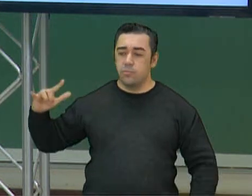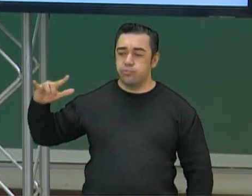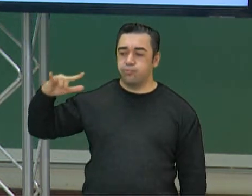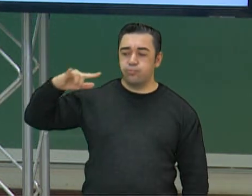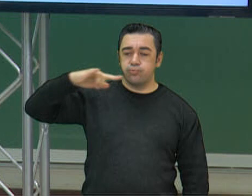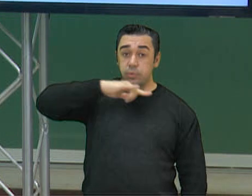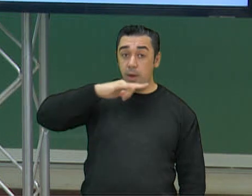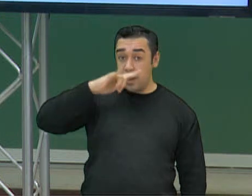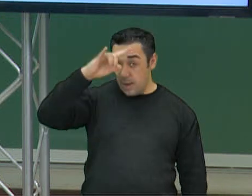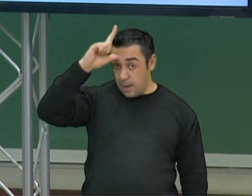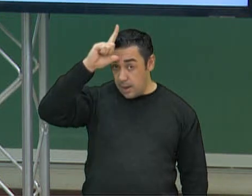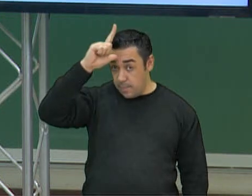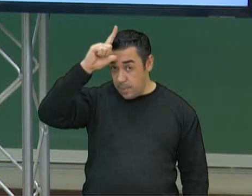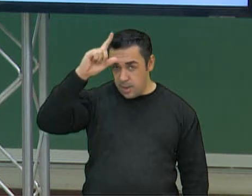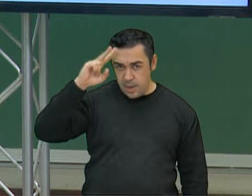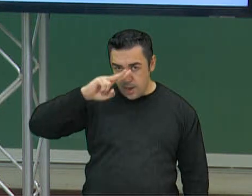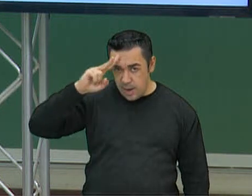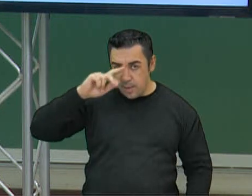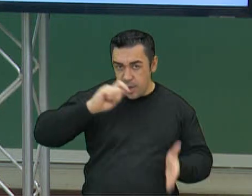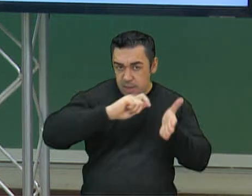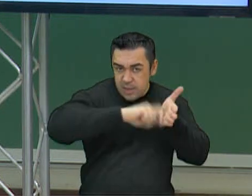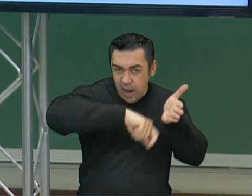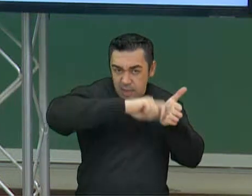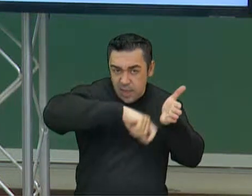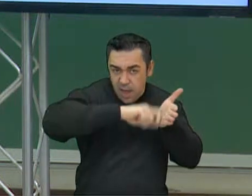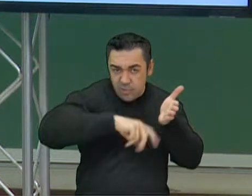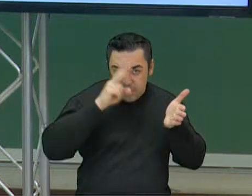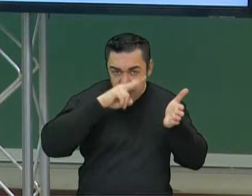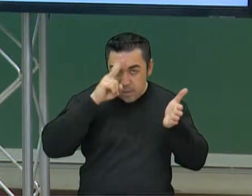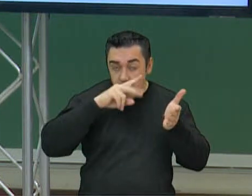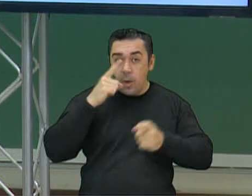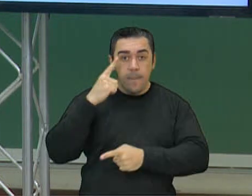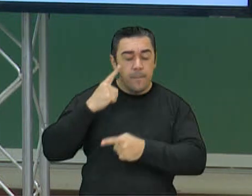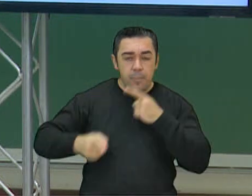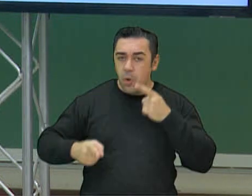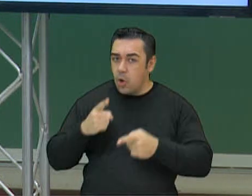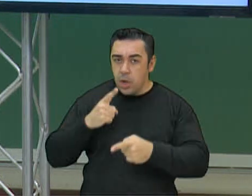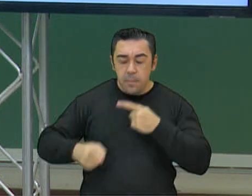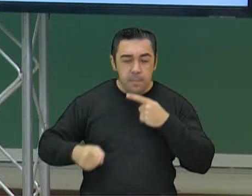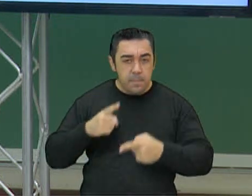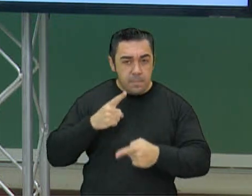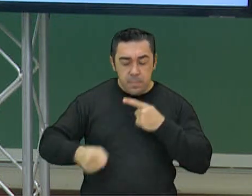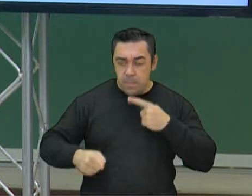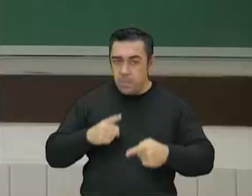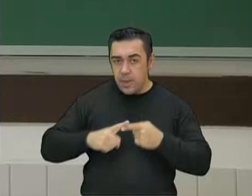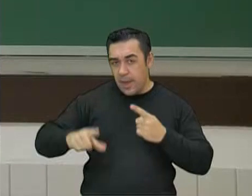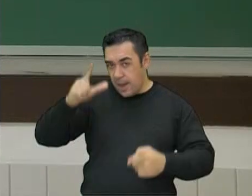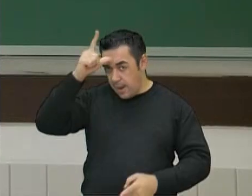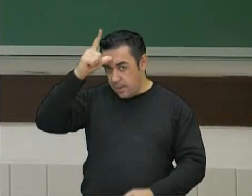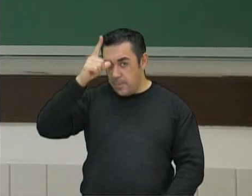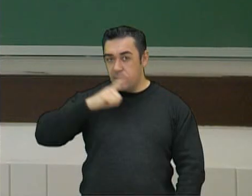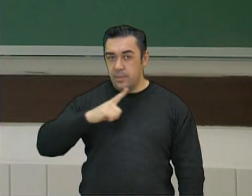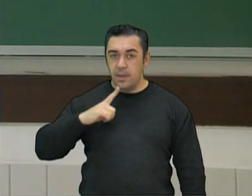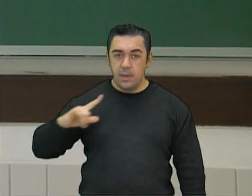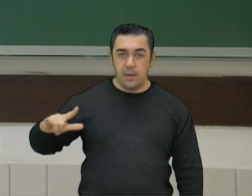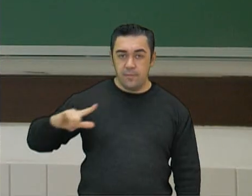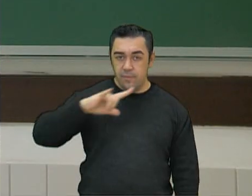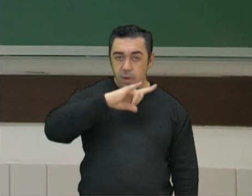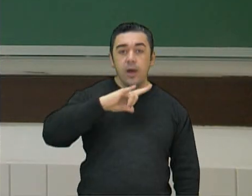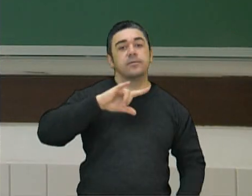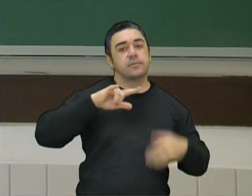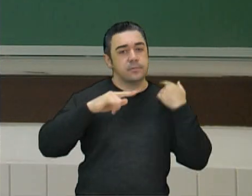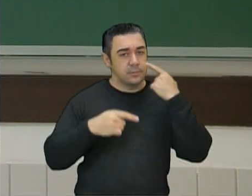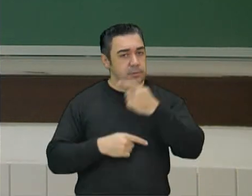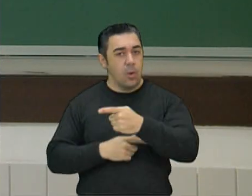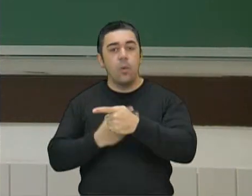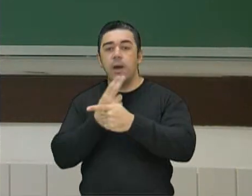Alemã. Lembra que pelo Tratado de Versalhes a Alemanha estava até proibida de ter uma força aérea? Pois é, o Hitler então